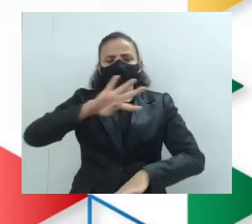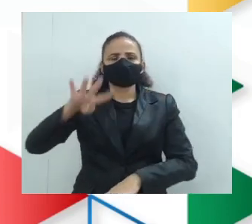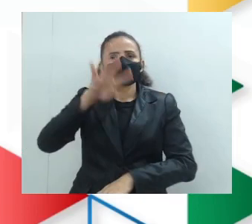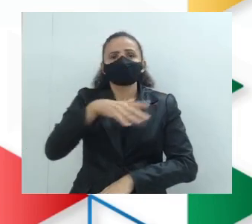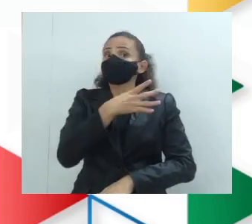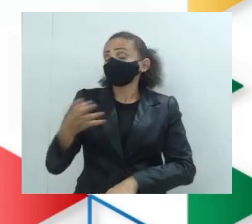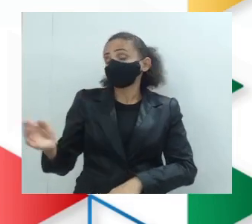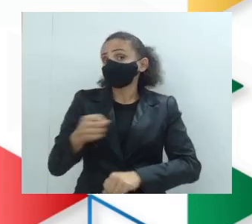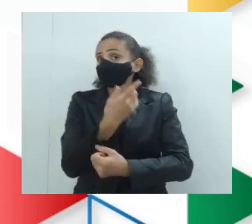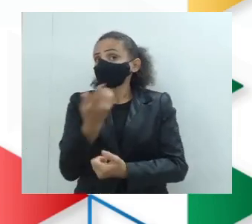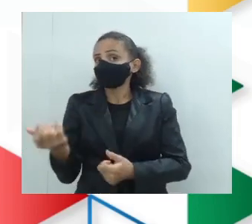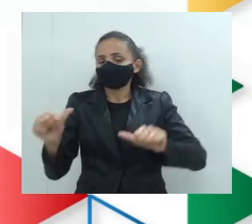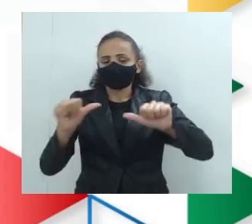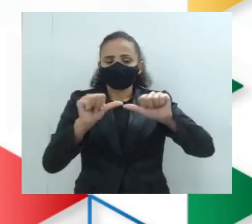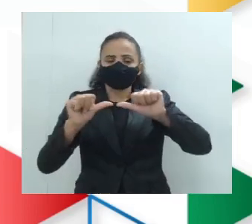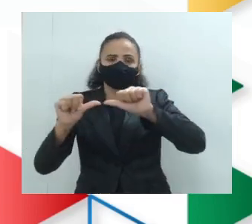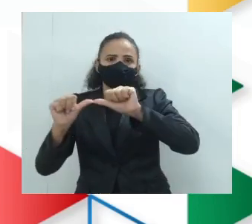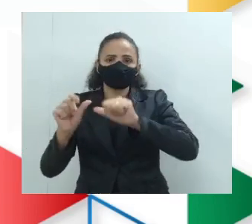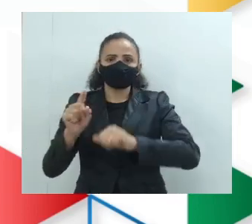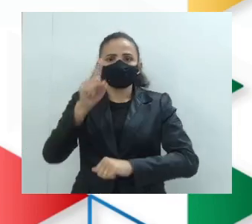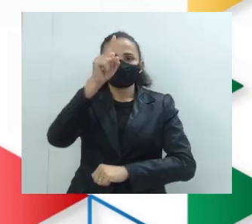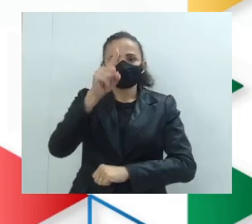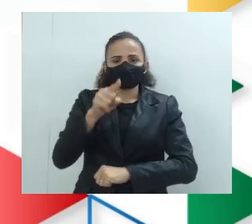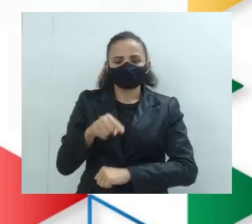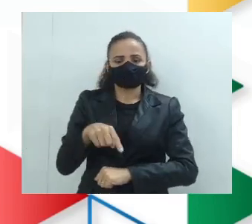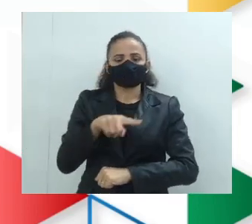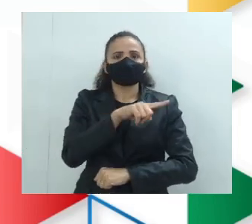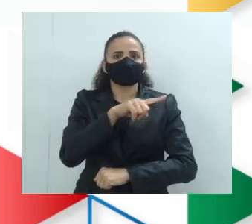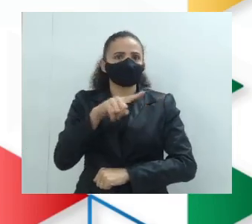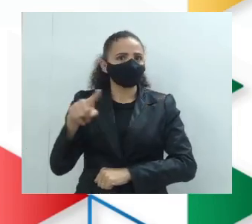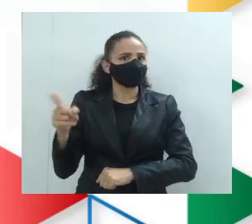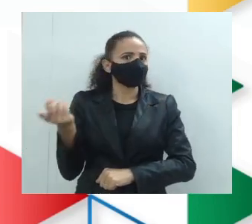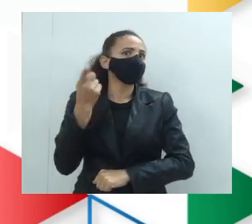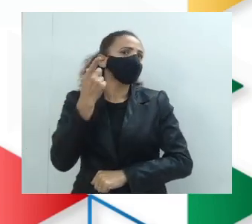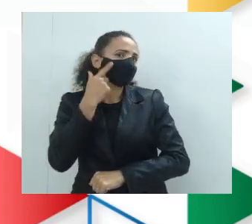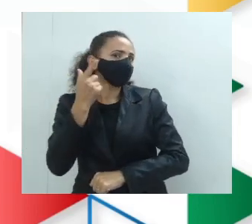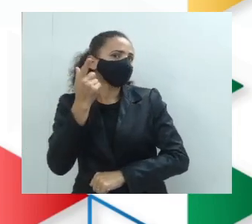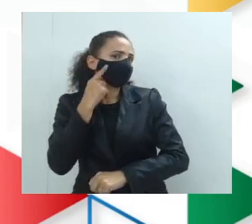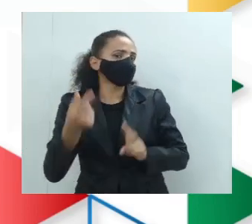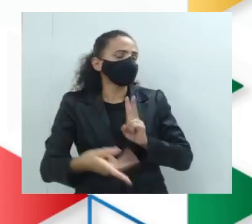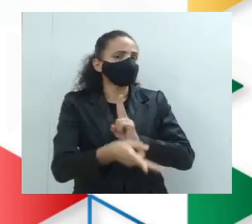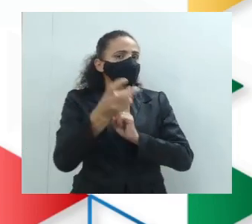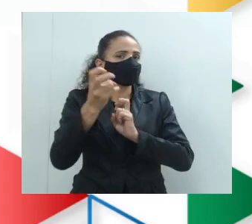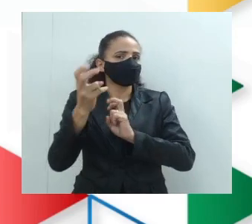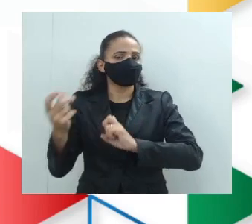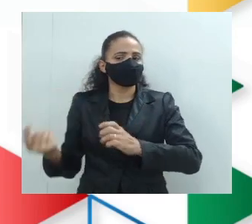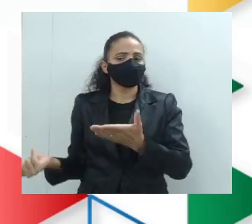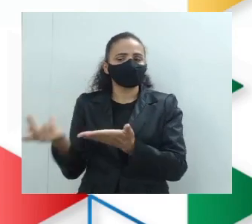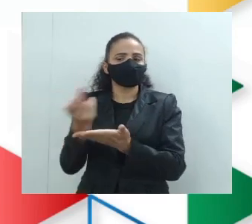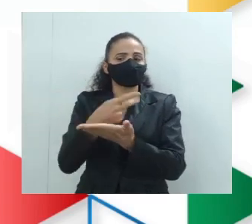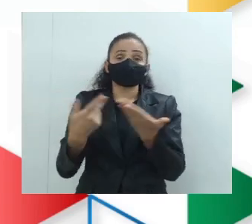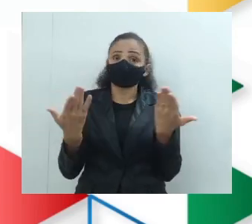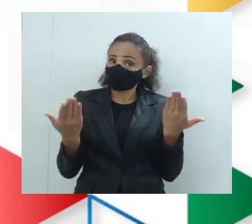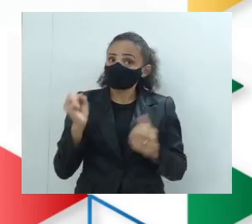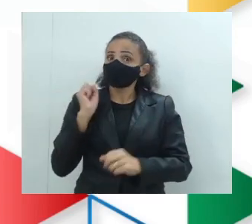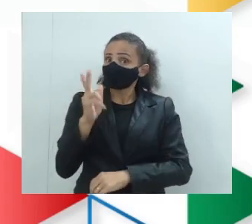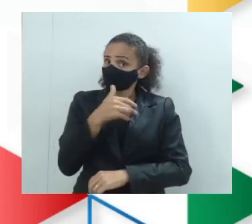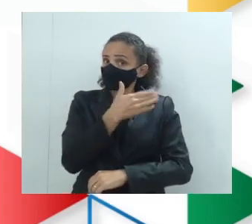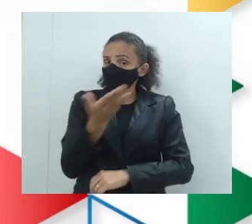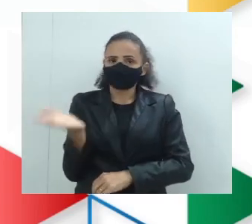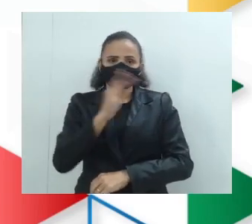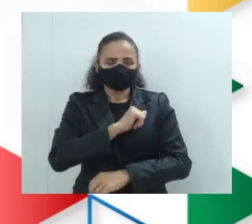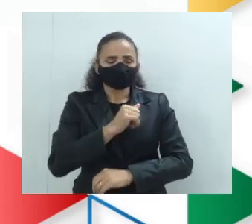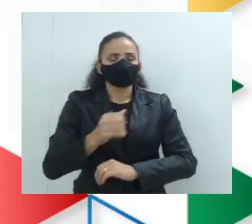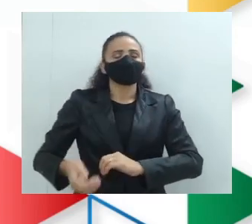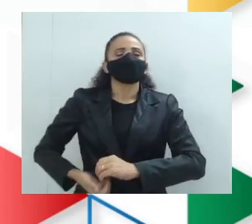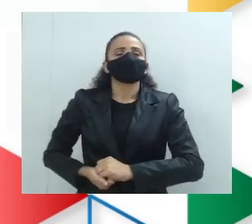usa simplesmente essas duas retas que se cruzam aí para identificar os eixos de simetria. Ok? Então vem